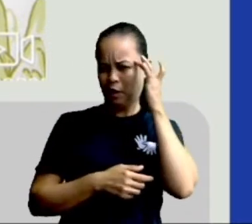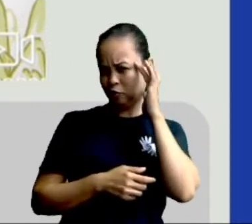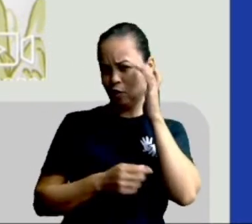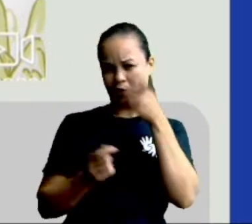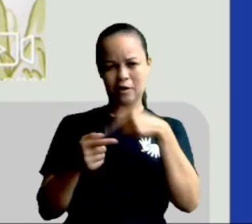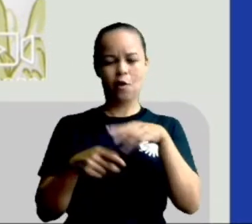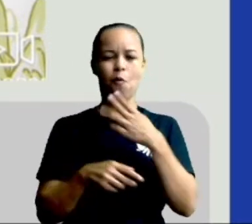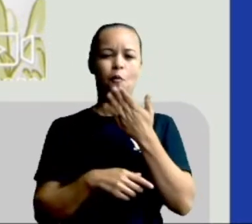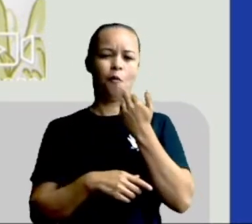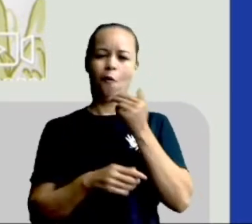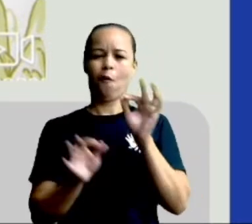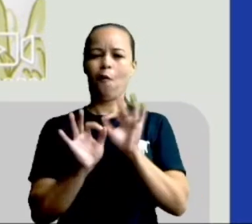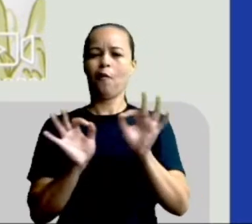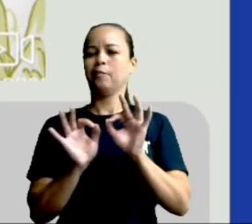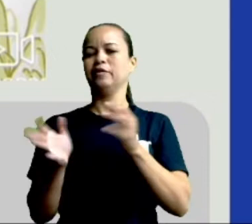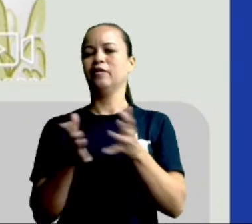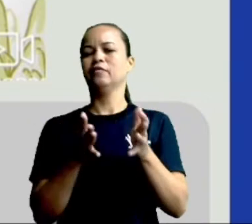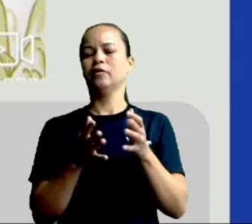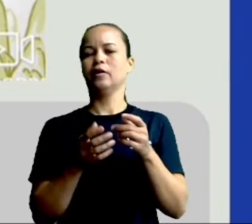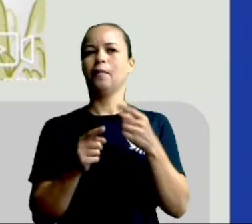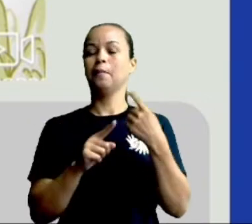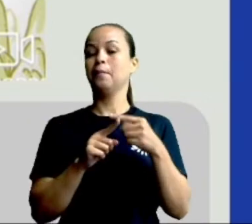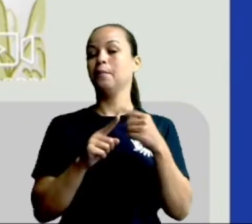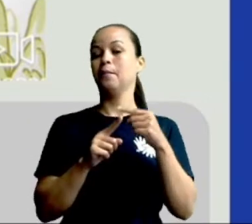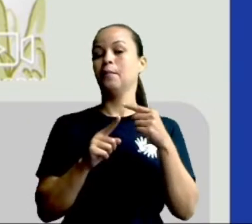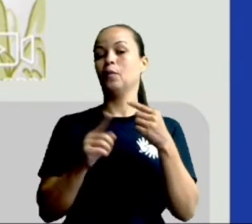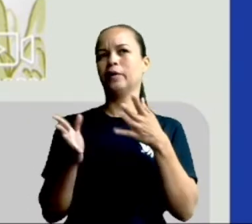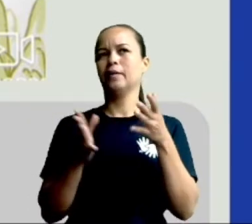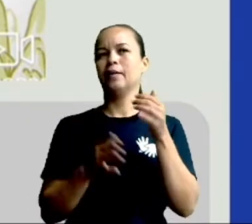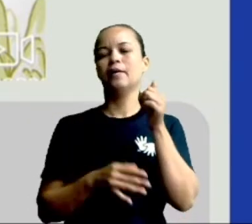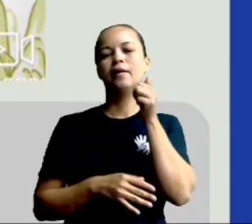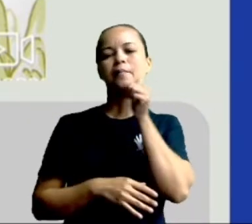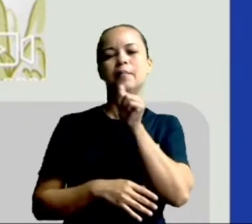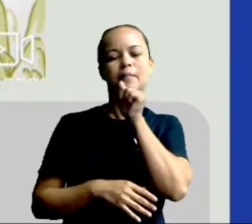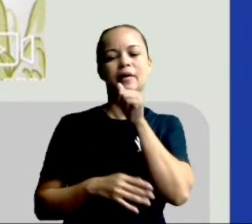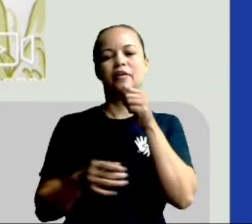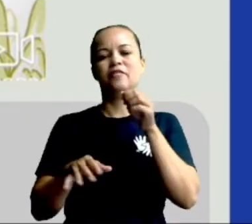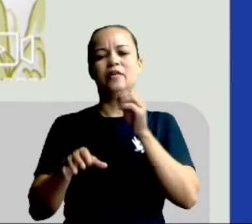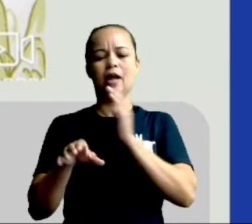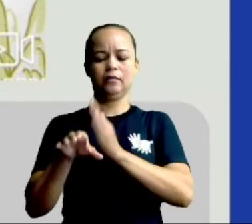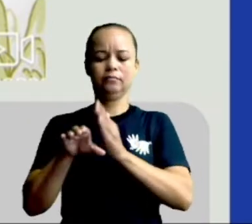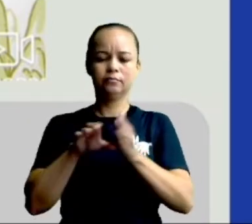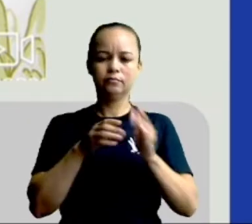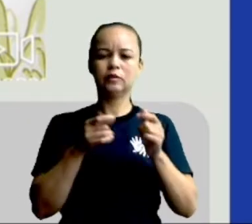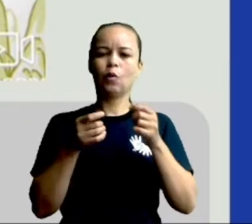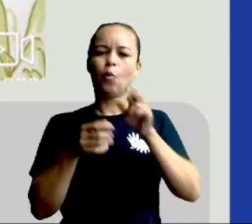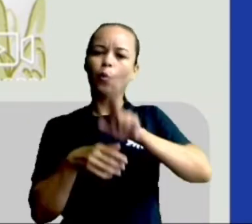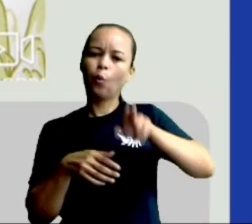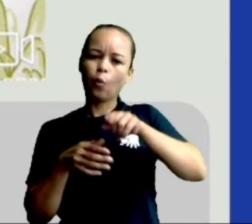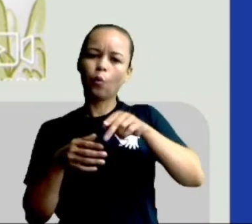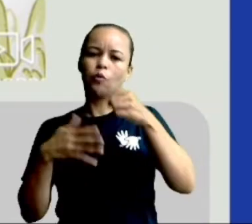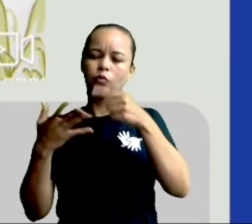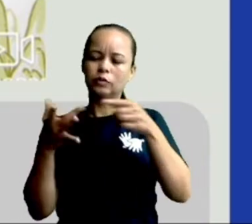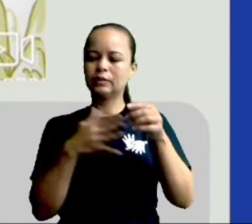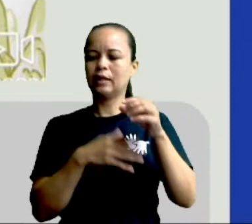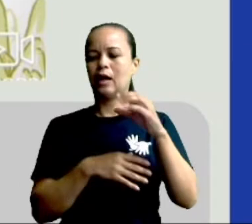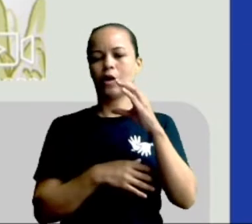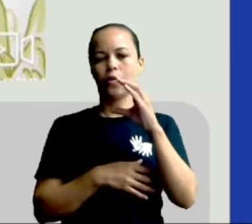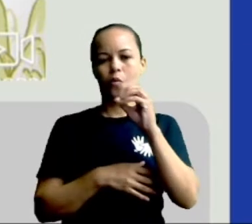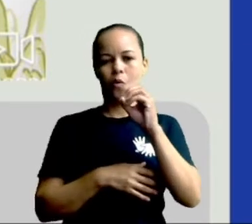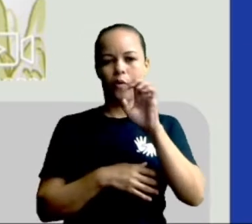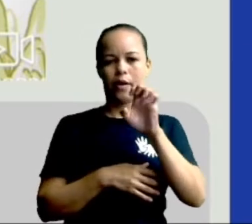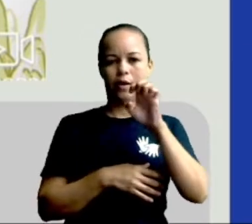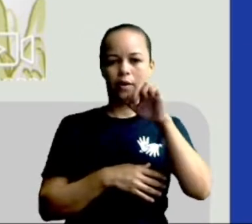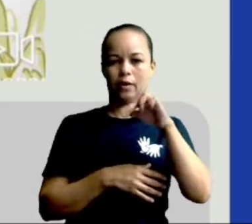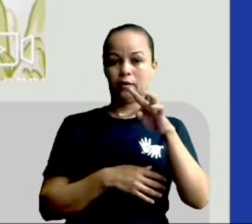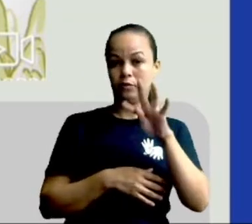você come. Porque quando a mamãe vai temperar ali o feijão, por exemplo, que ela utiliza o coentro, a salsa, a cebolinha